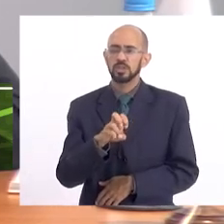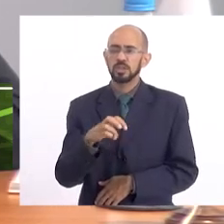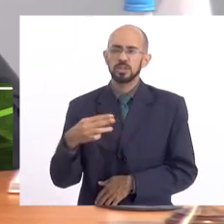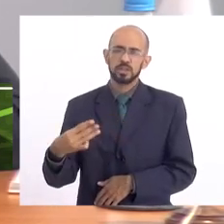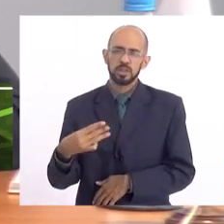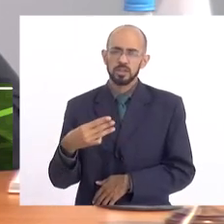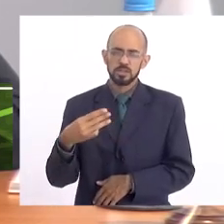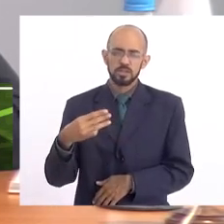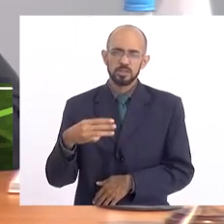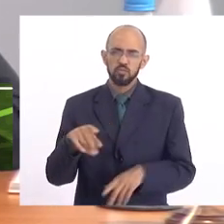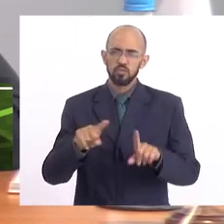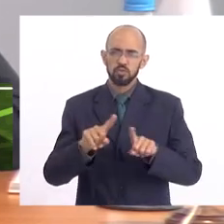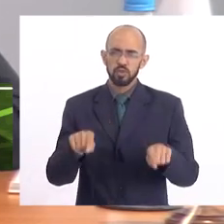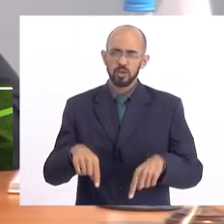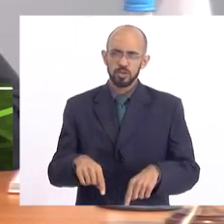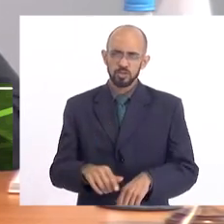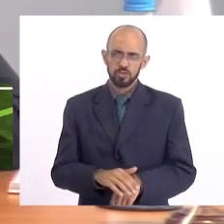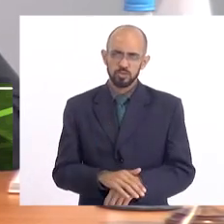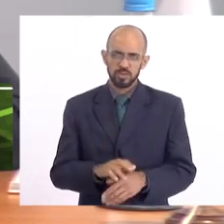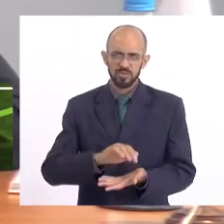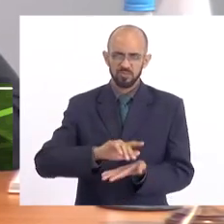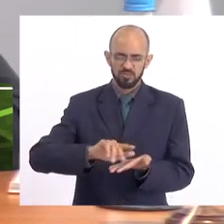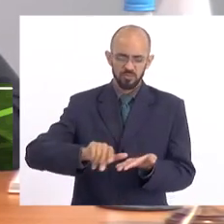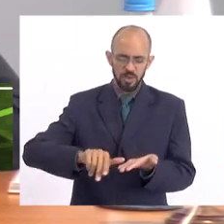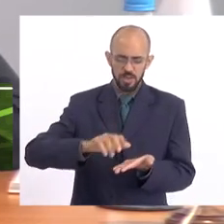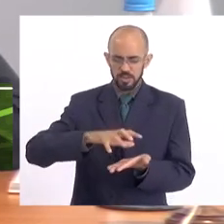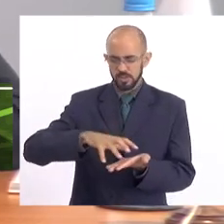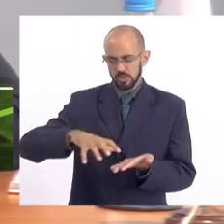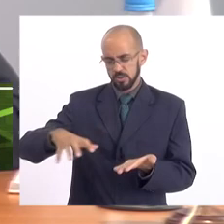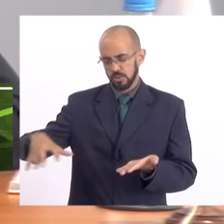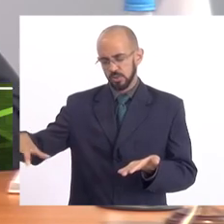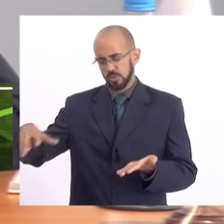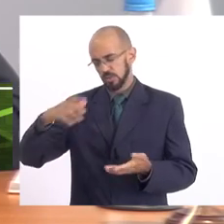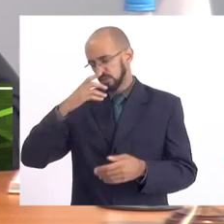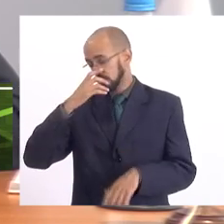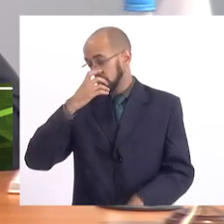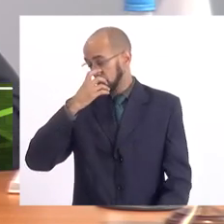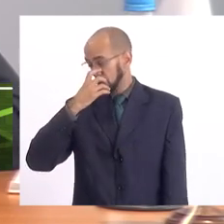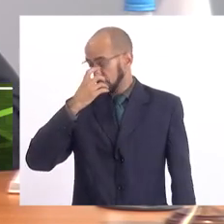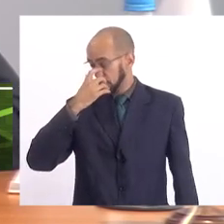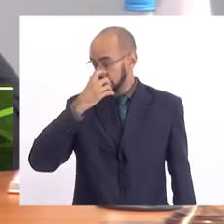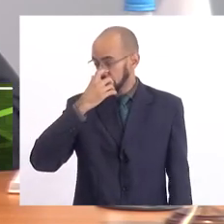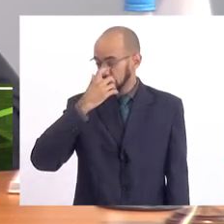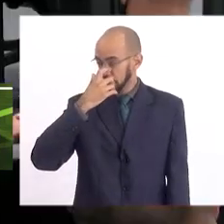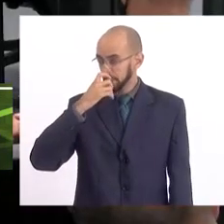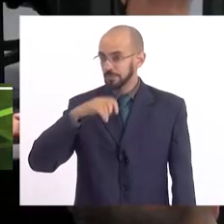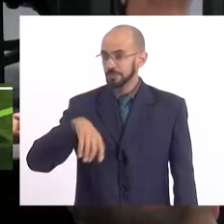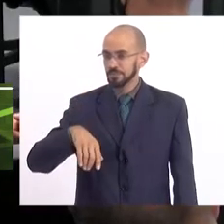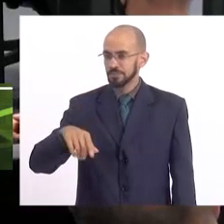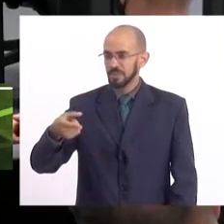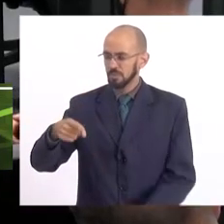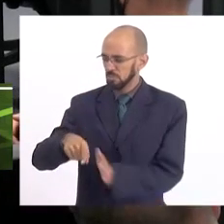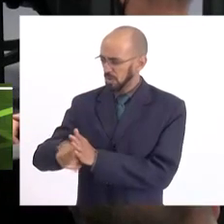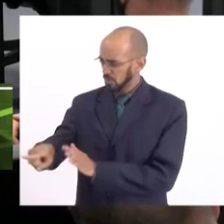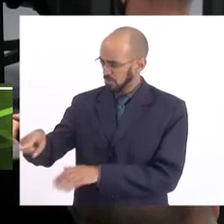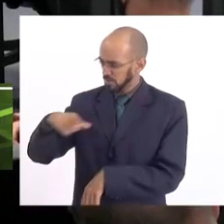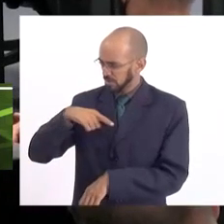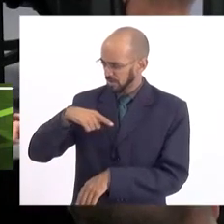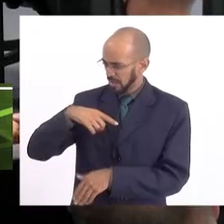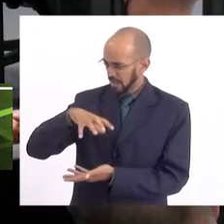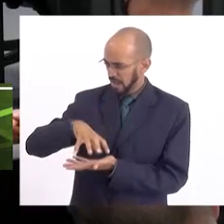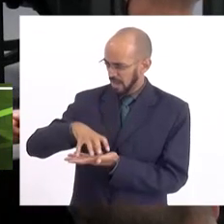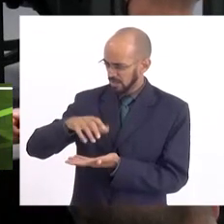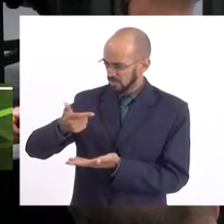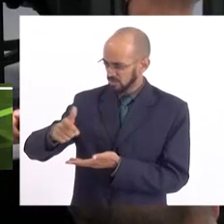853, então, as mais variadas áreas. As mais variadas áreas. Então, acho que também... Tem áreas que não estão incluídas no concurso,